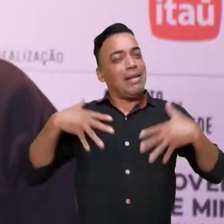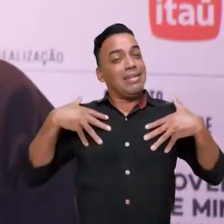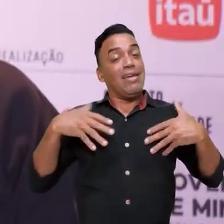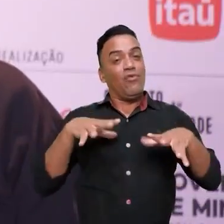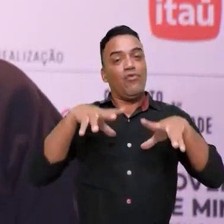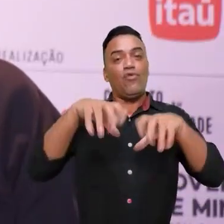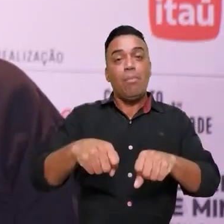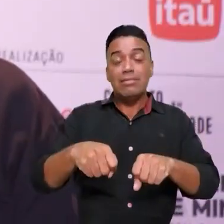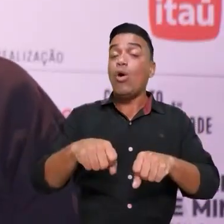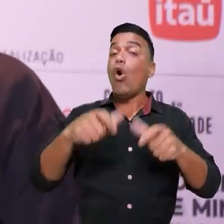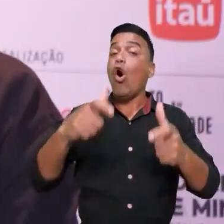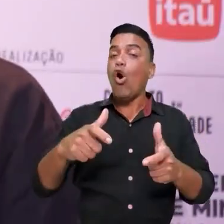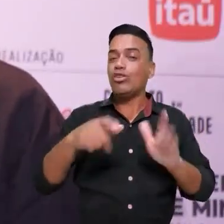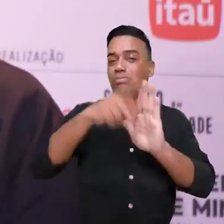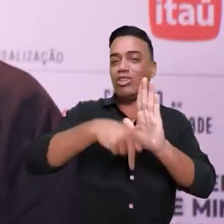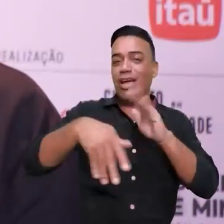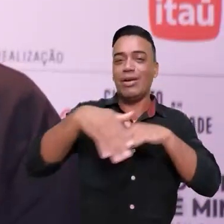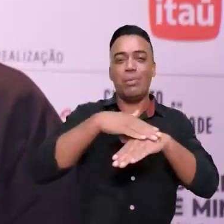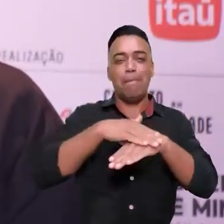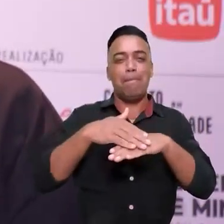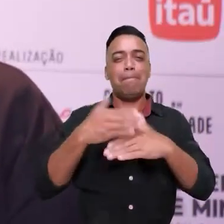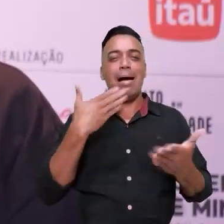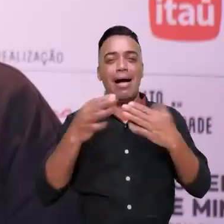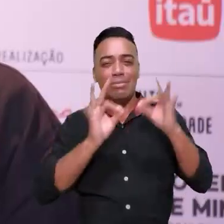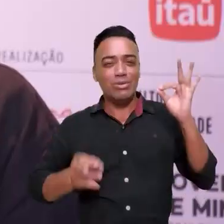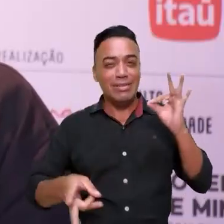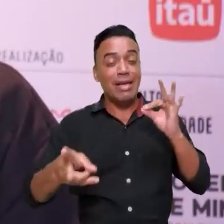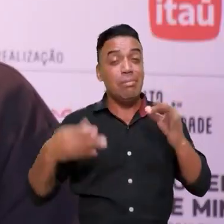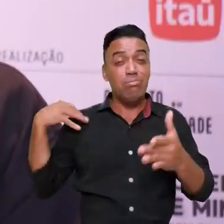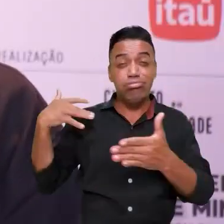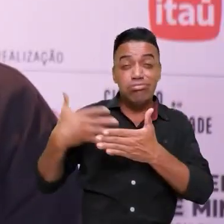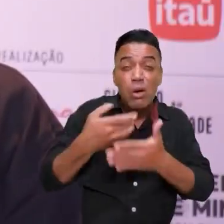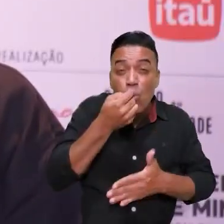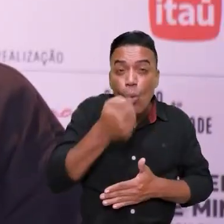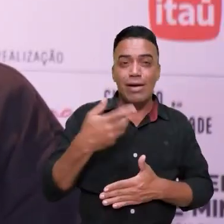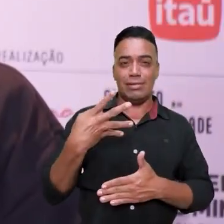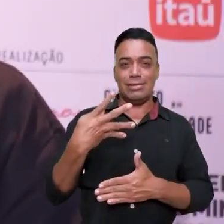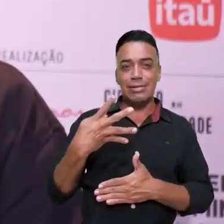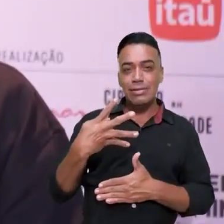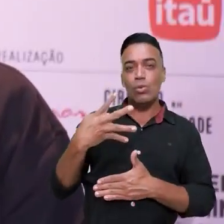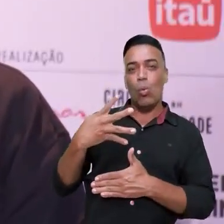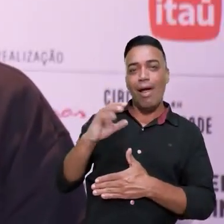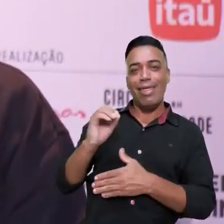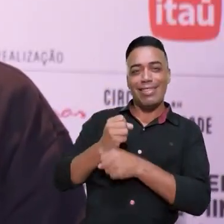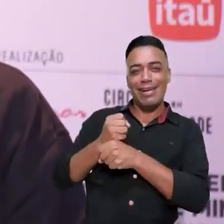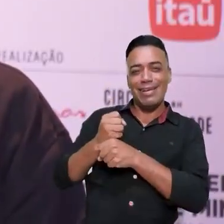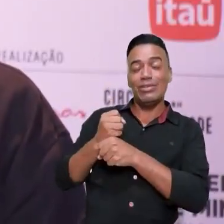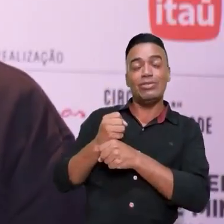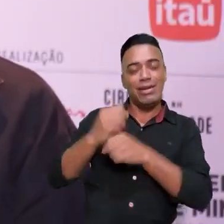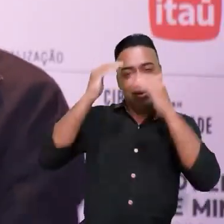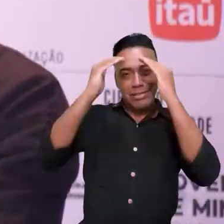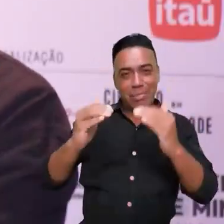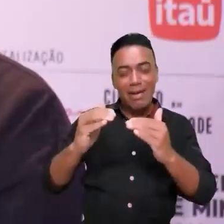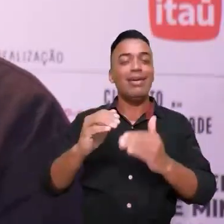formado também pelo Sempre um Papo nesses quase 40 anos. Então, tenho um profundo respeito e uma profunda gratidão por Afonso